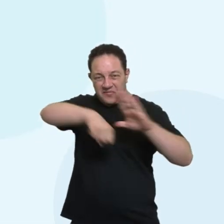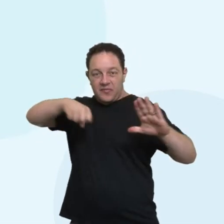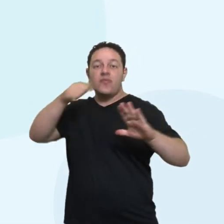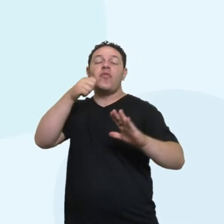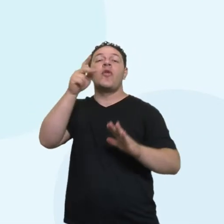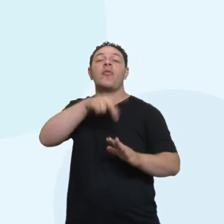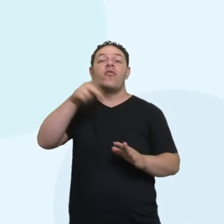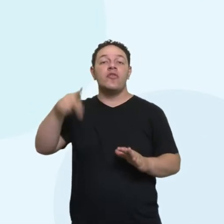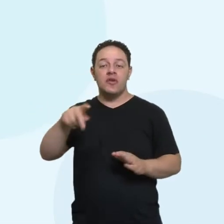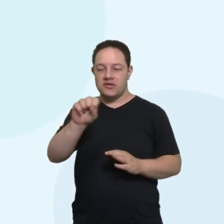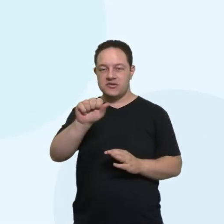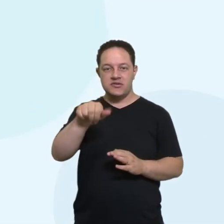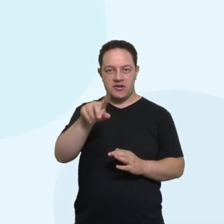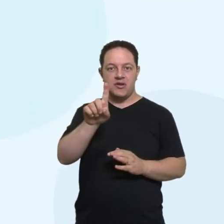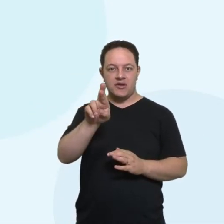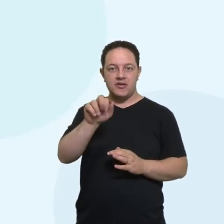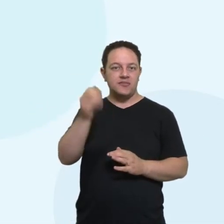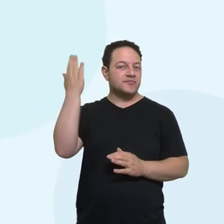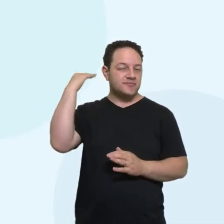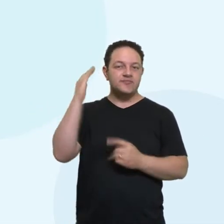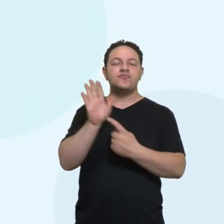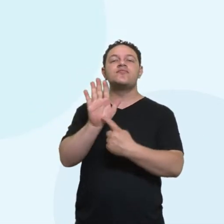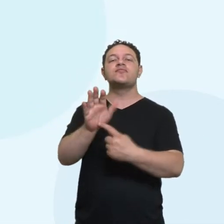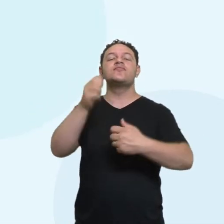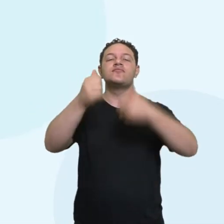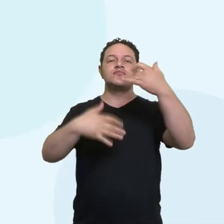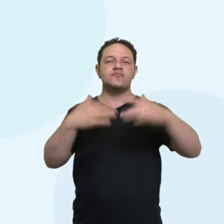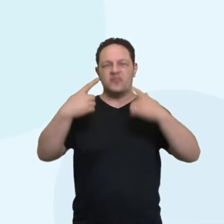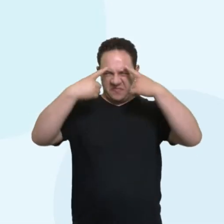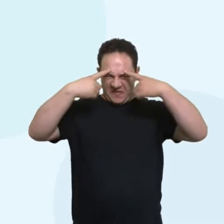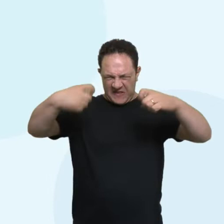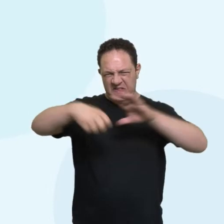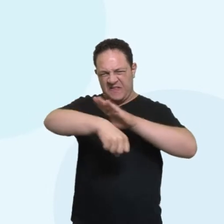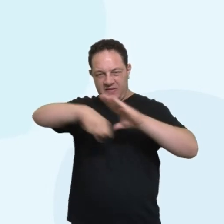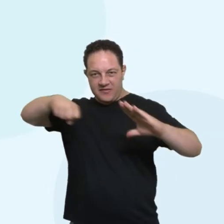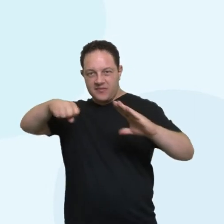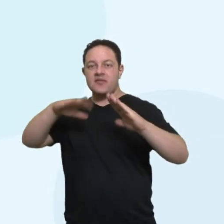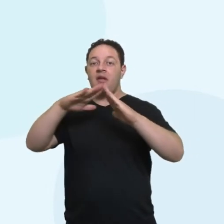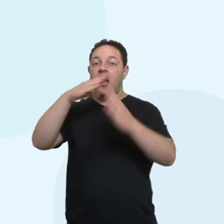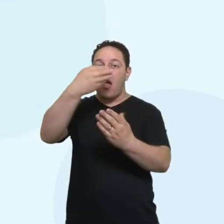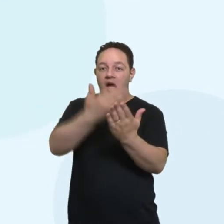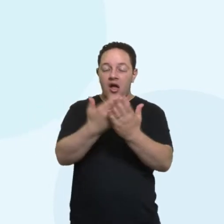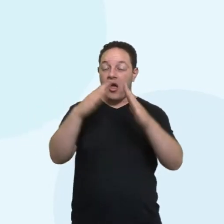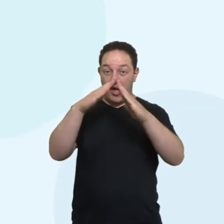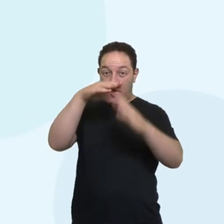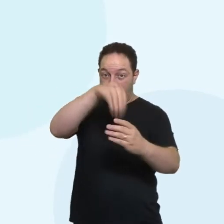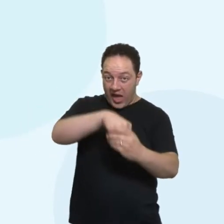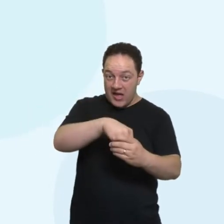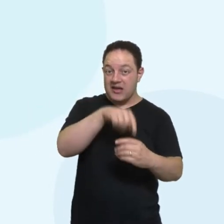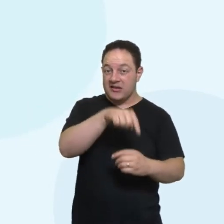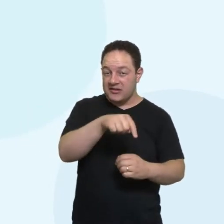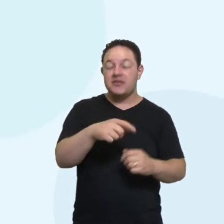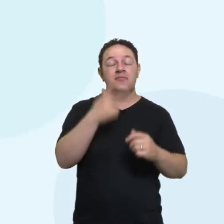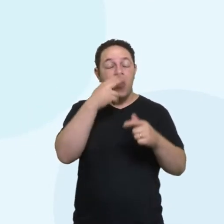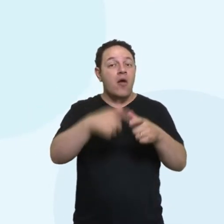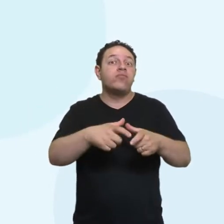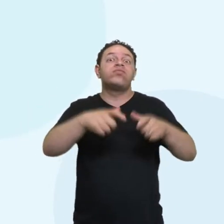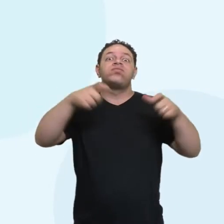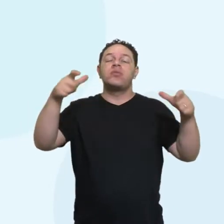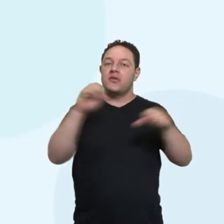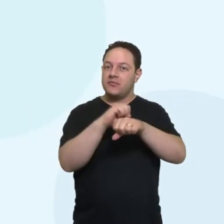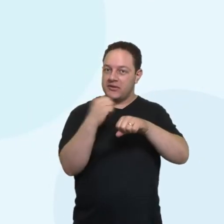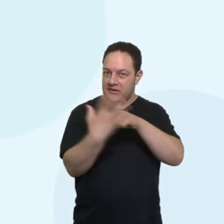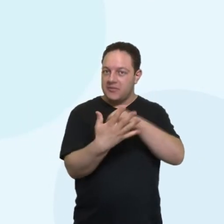Jardim já apresentou aqui uma falta sobre violência e o quanto né a violência doméstica aumentou